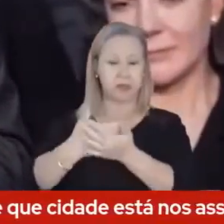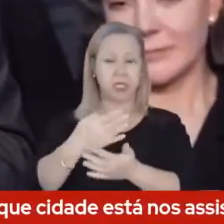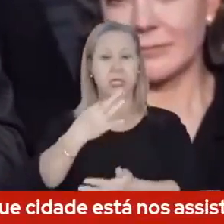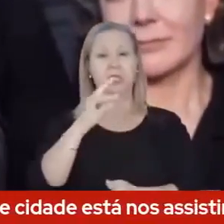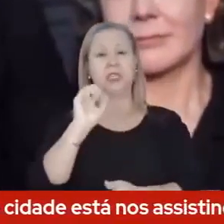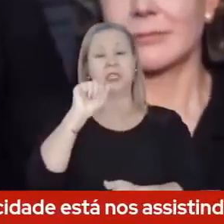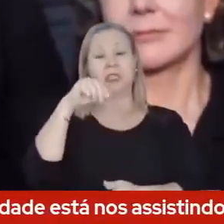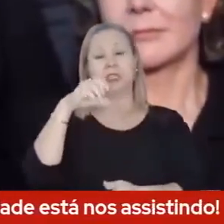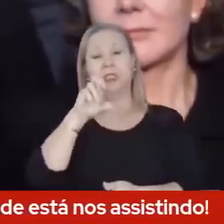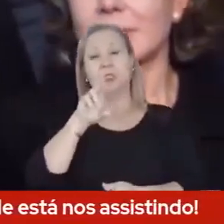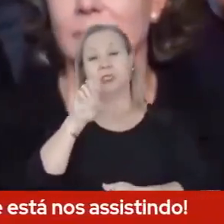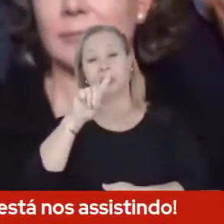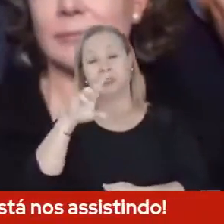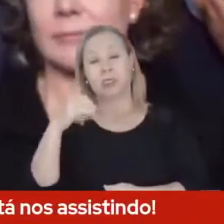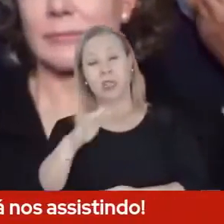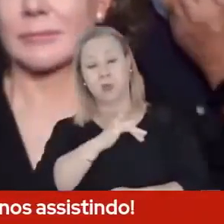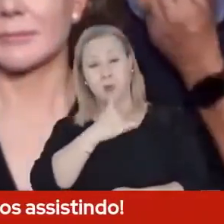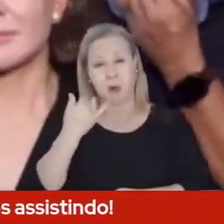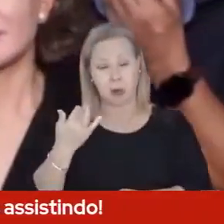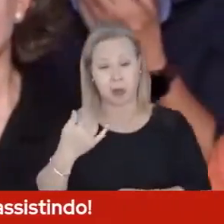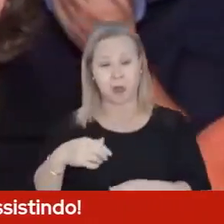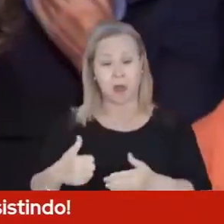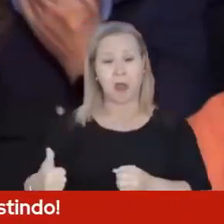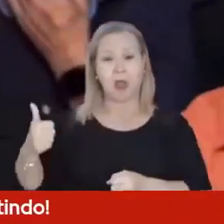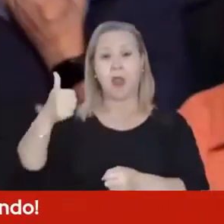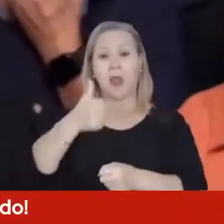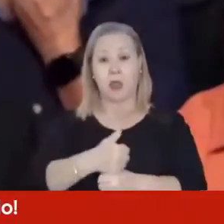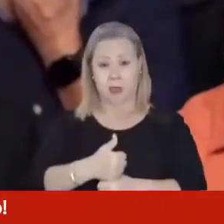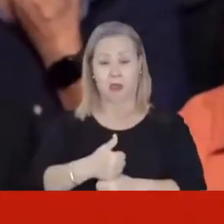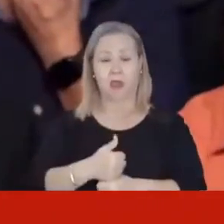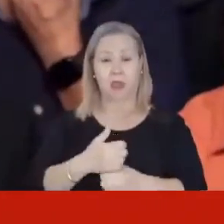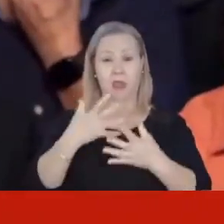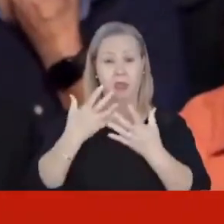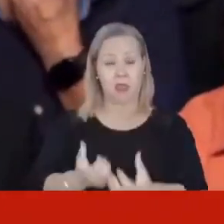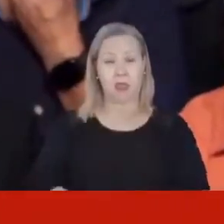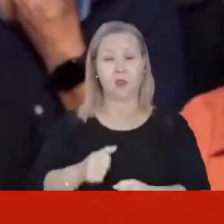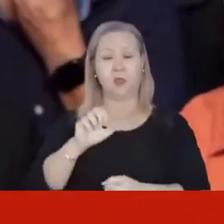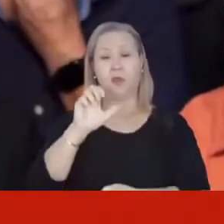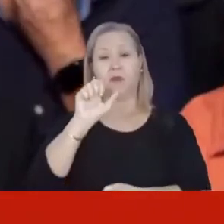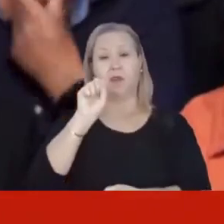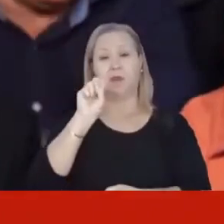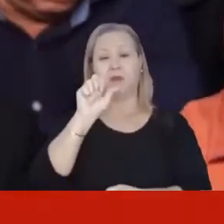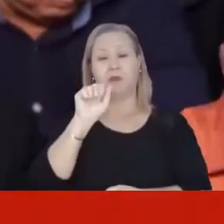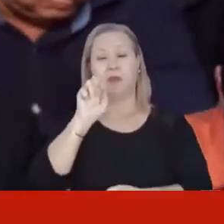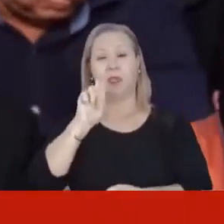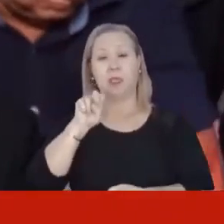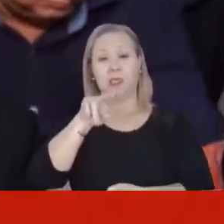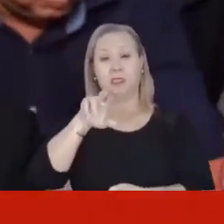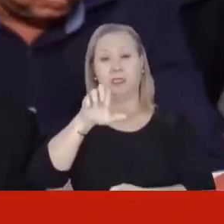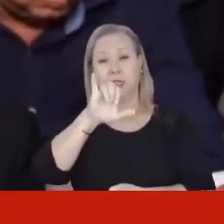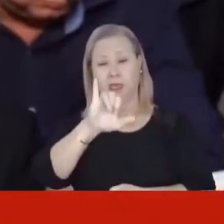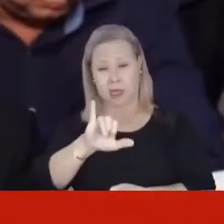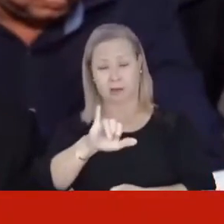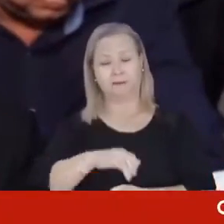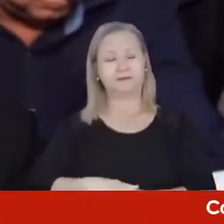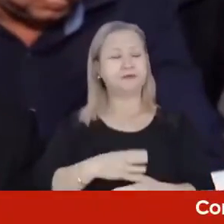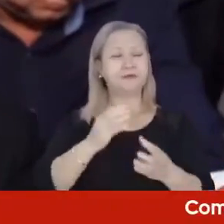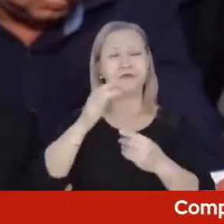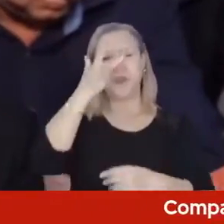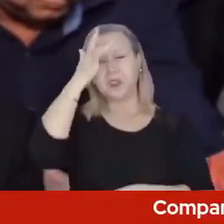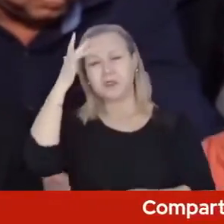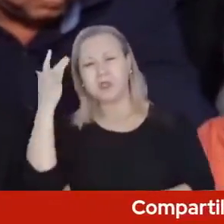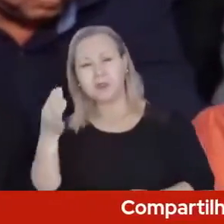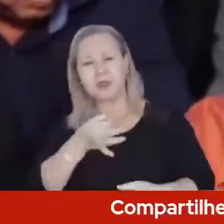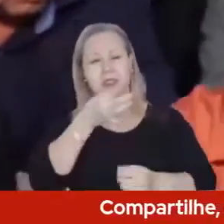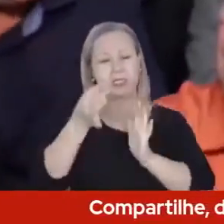o Sarney assumiu a governança e tem muita gente que critica o Sarney e eu quero reconhecer de